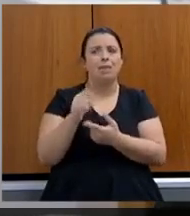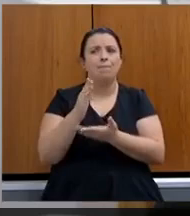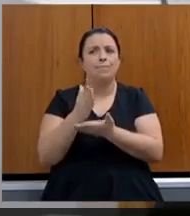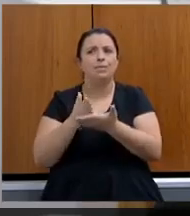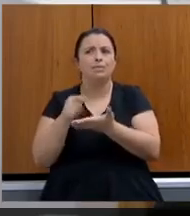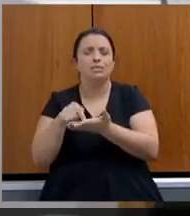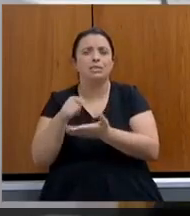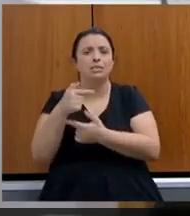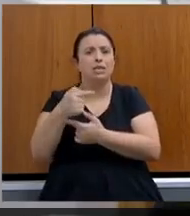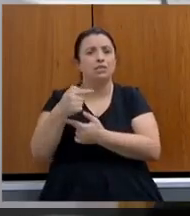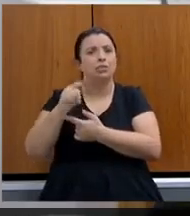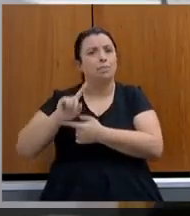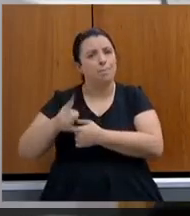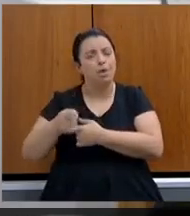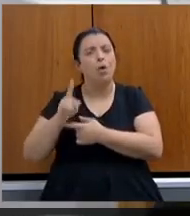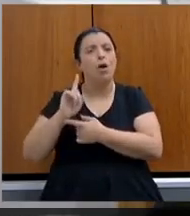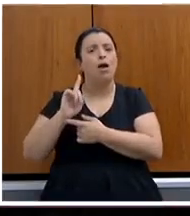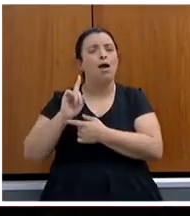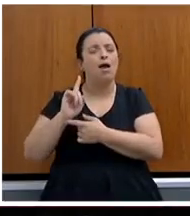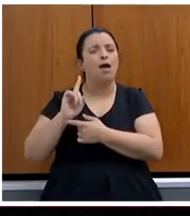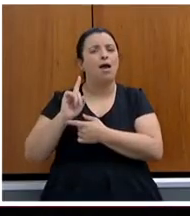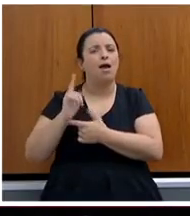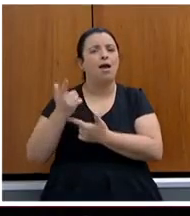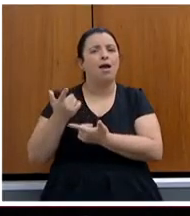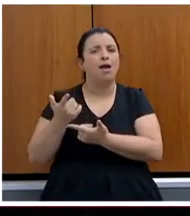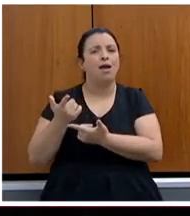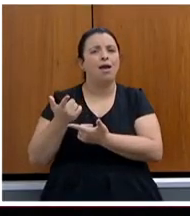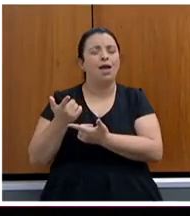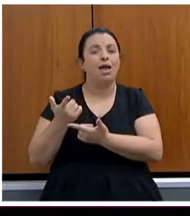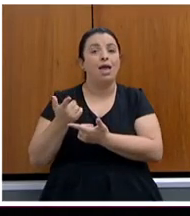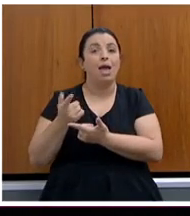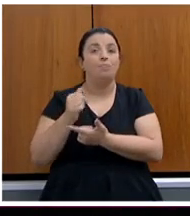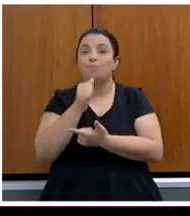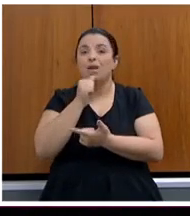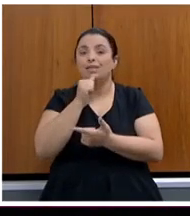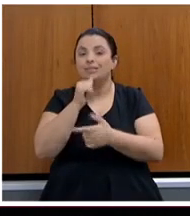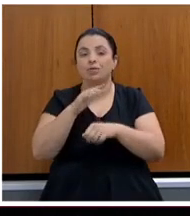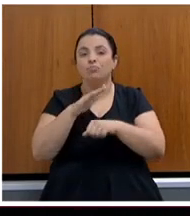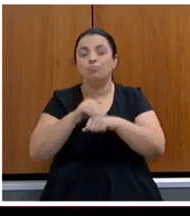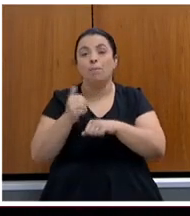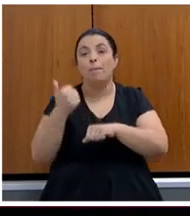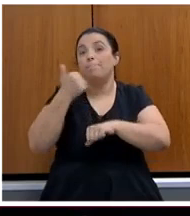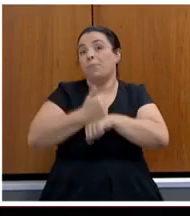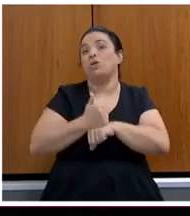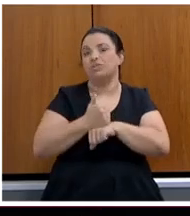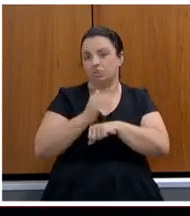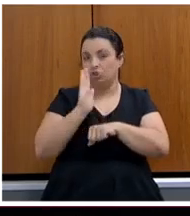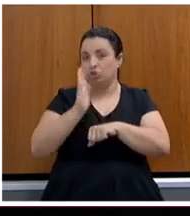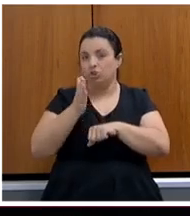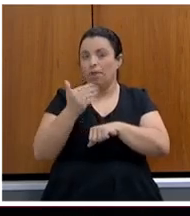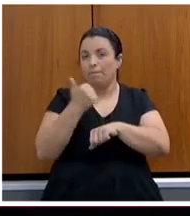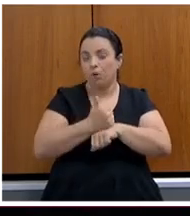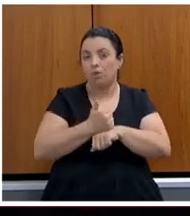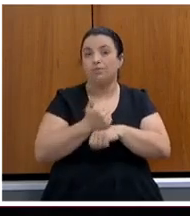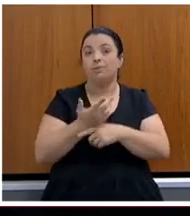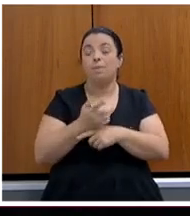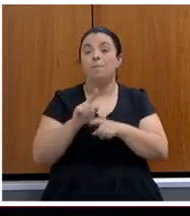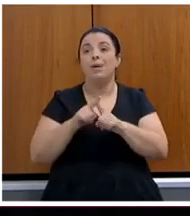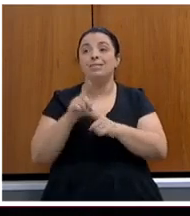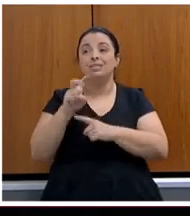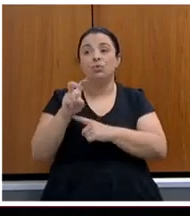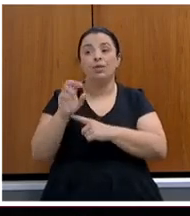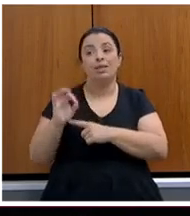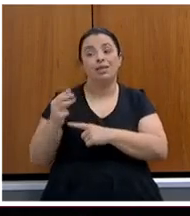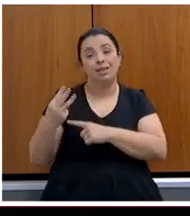7995 foram não necessariamente nomeadas né mas tomaram posse sendo que 53